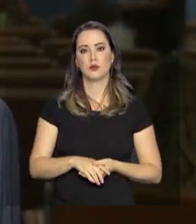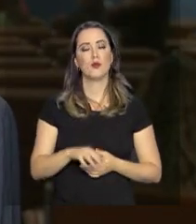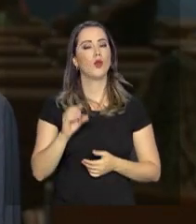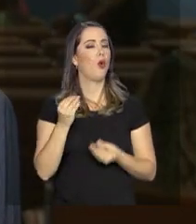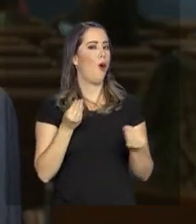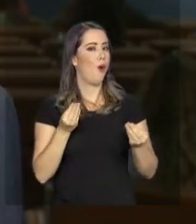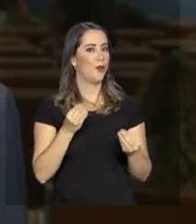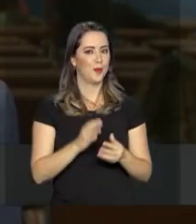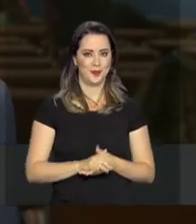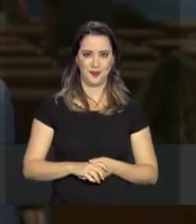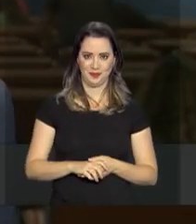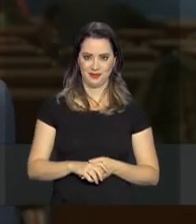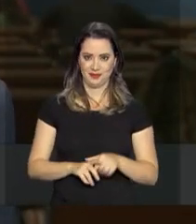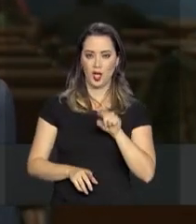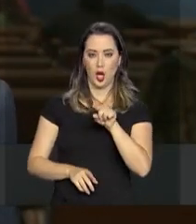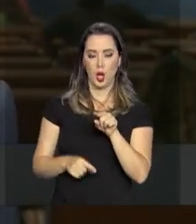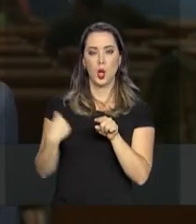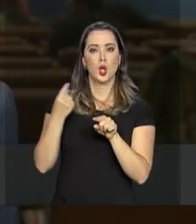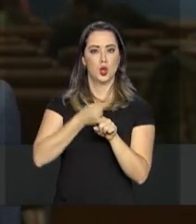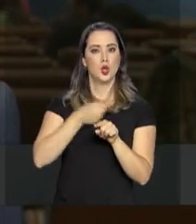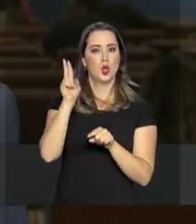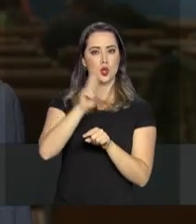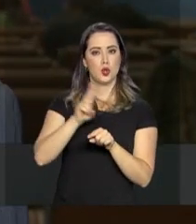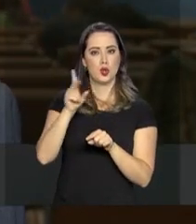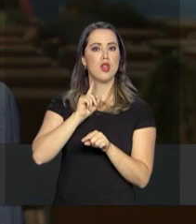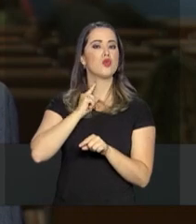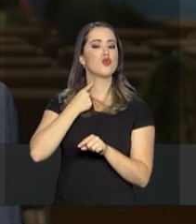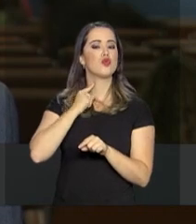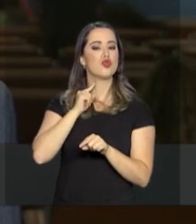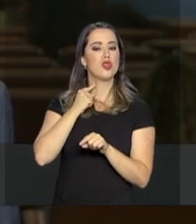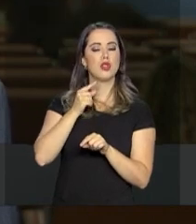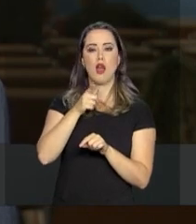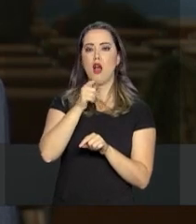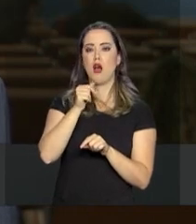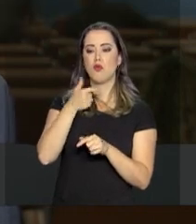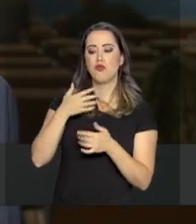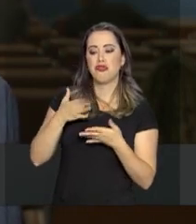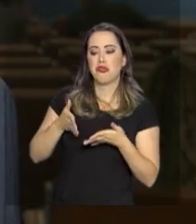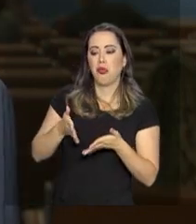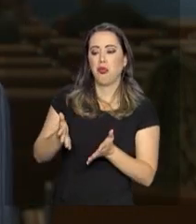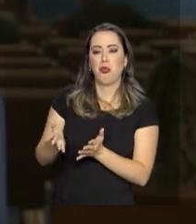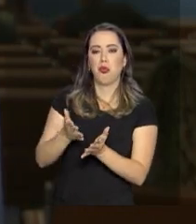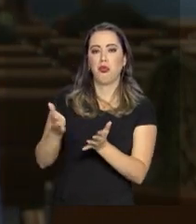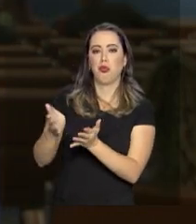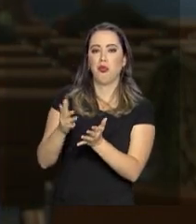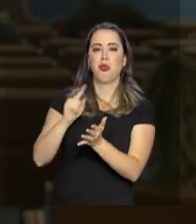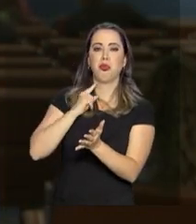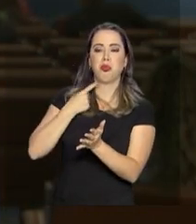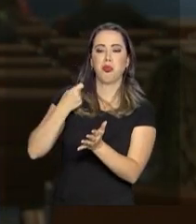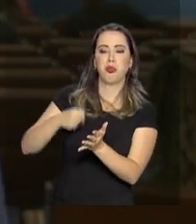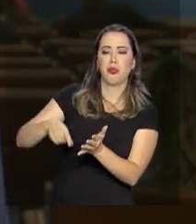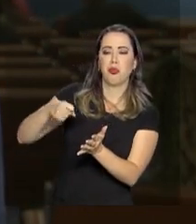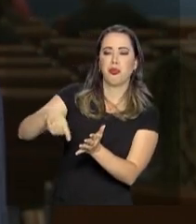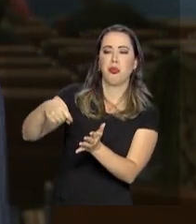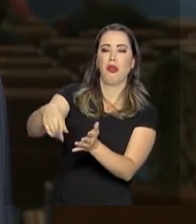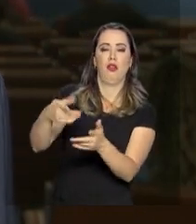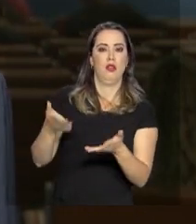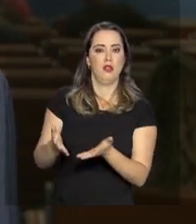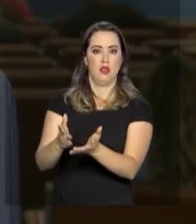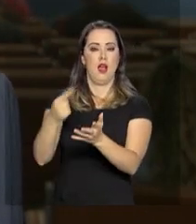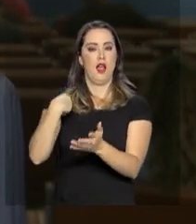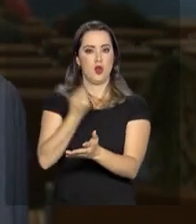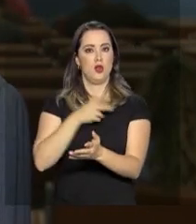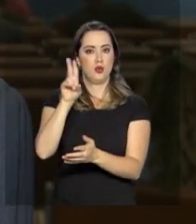Utilizamos um esgoto bruto que estava derramando a céu aberto, fizemos o tratamento biológico